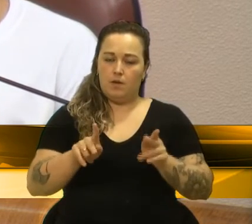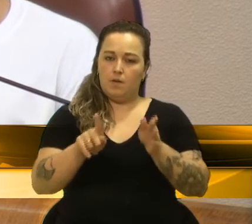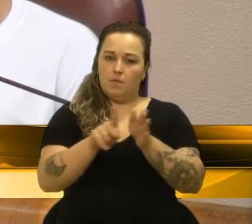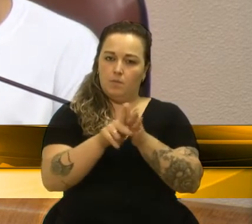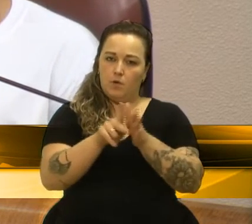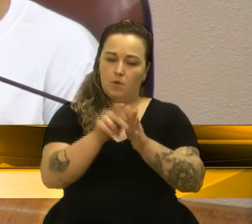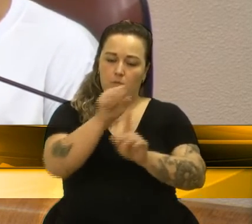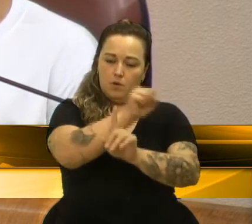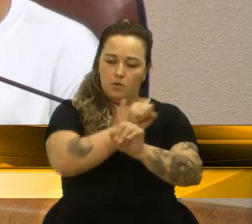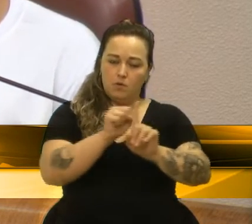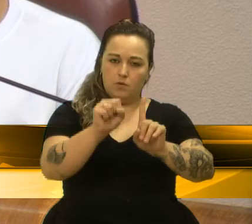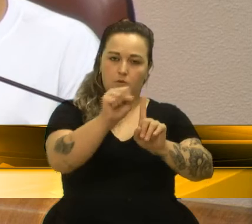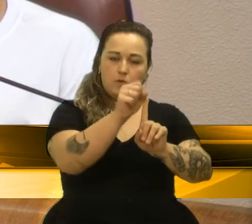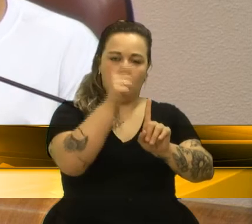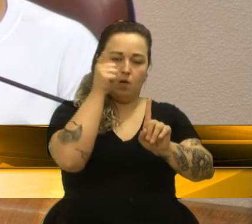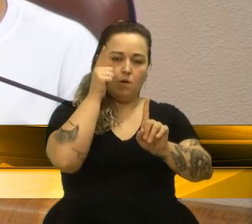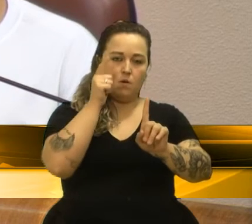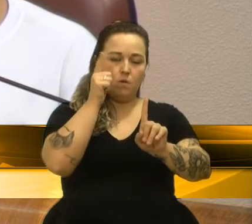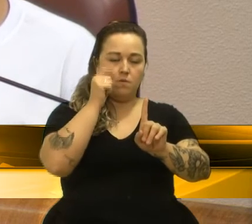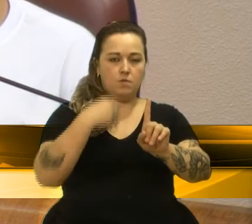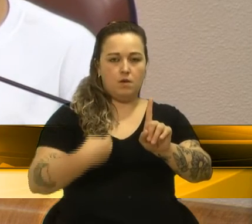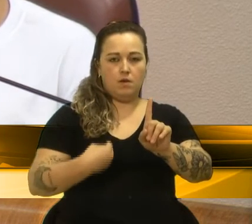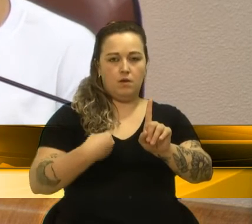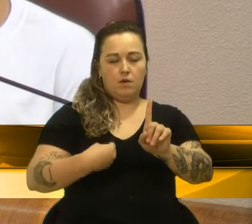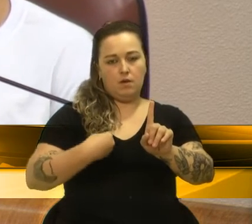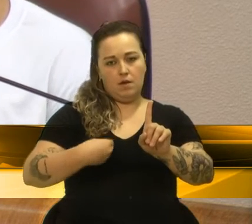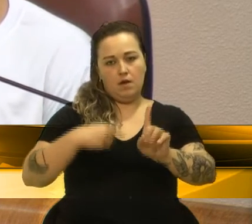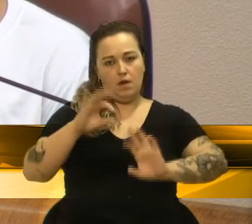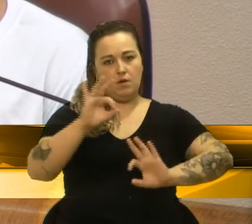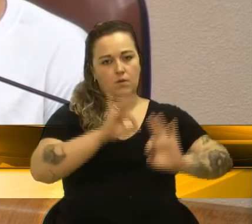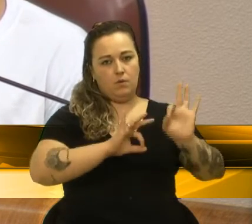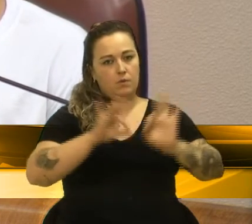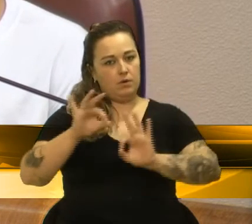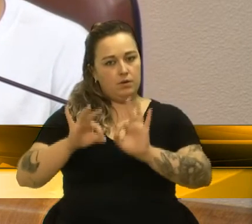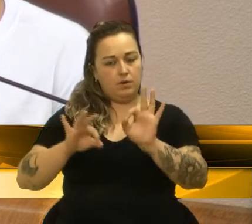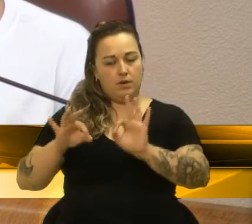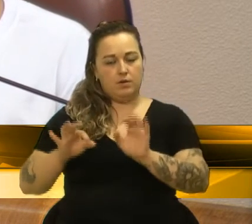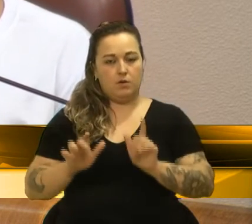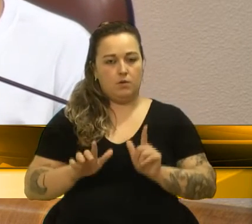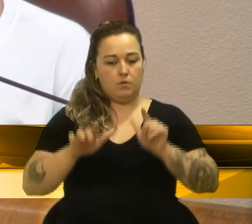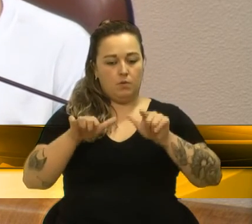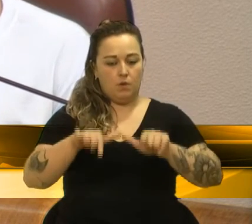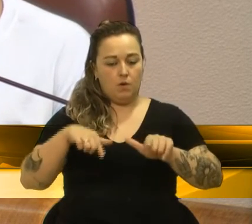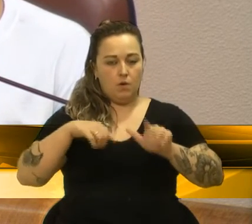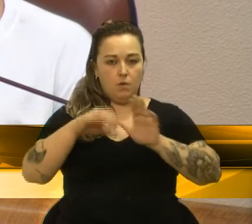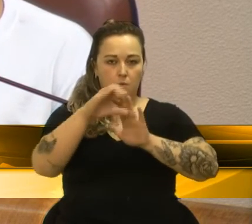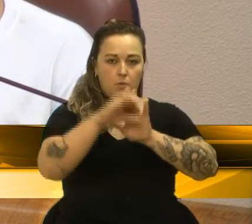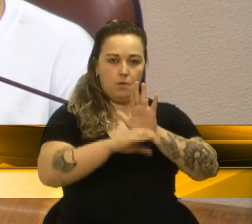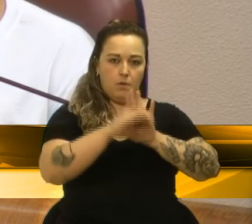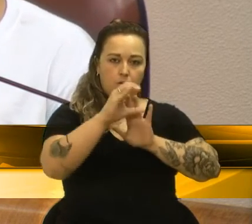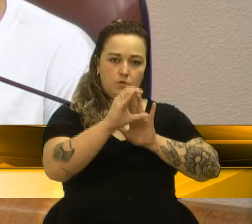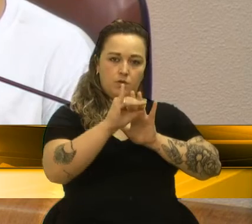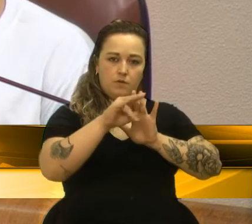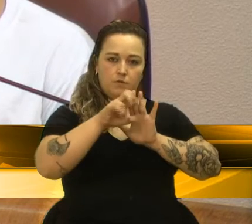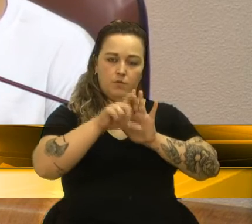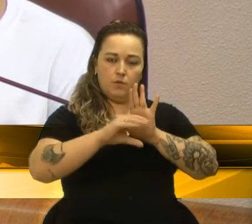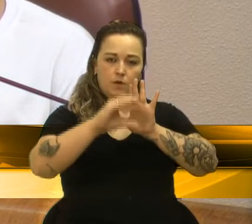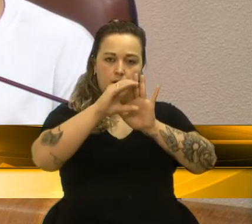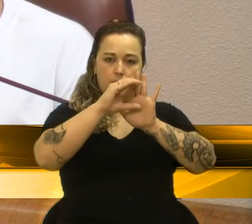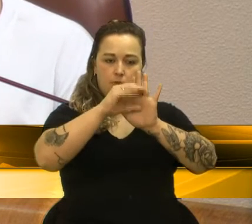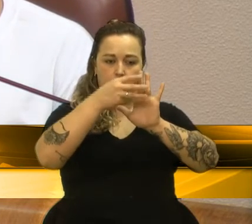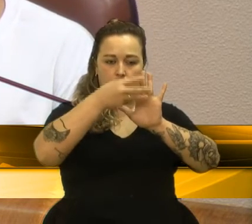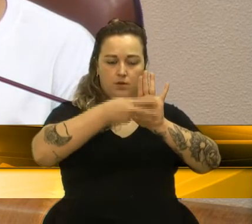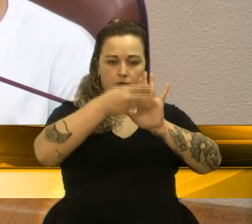sociável. A configuração do espaço público é definida pelo Código Civil, especificamente no capítulo 3º, que trata dos